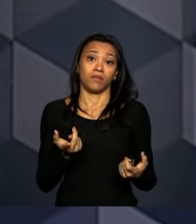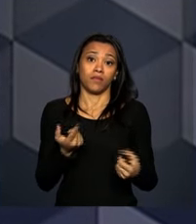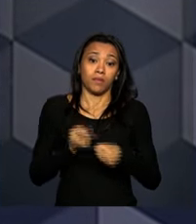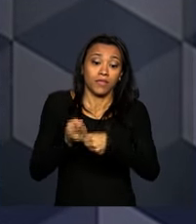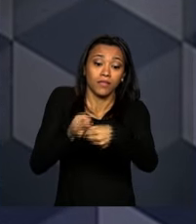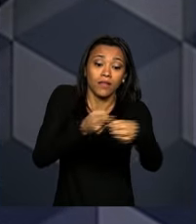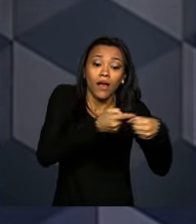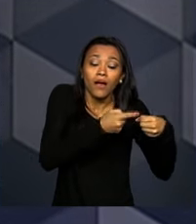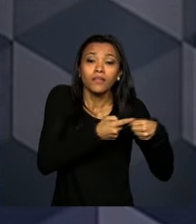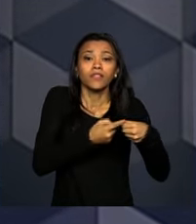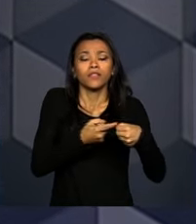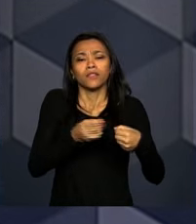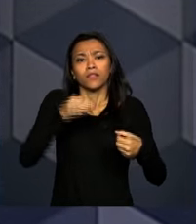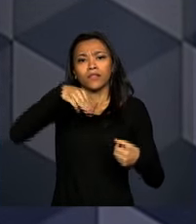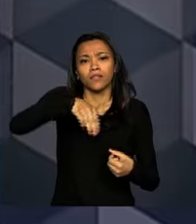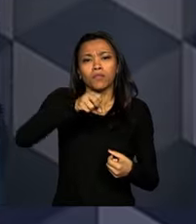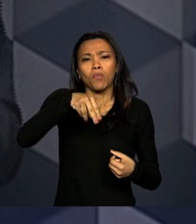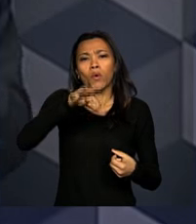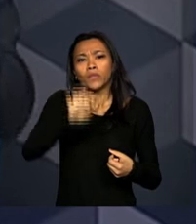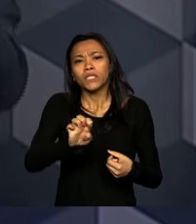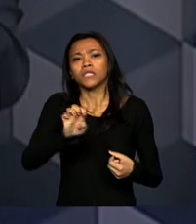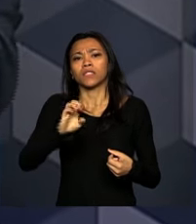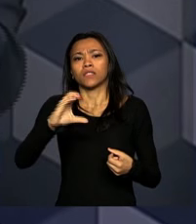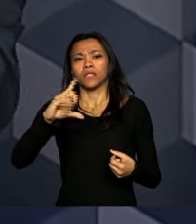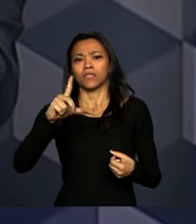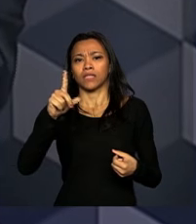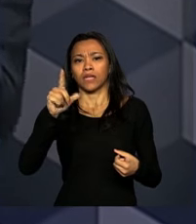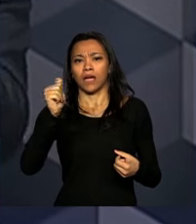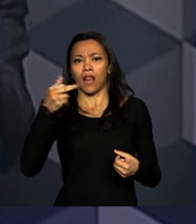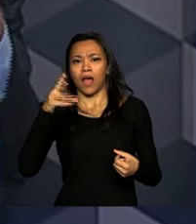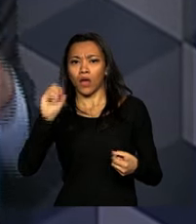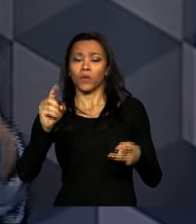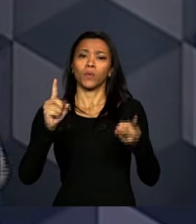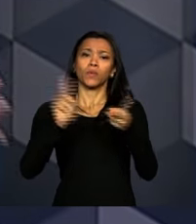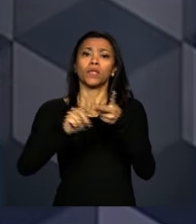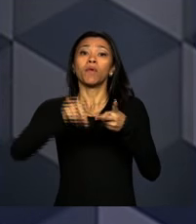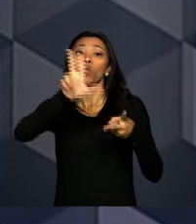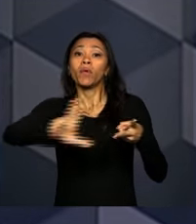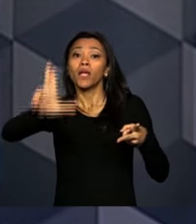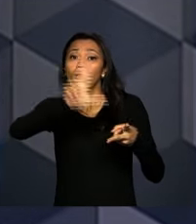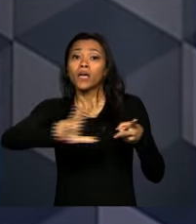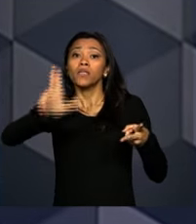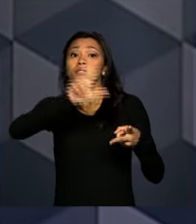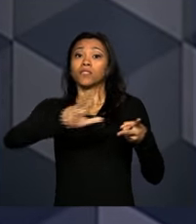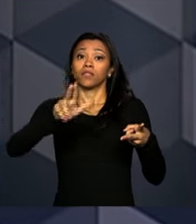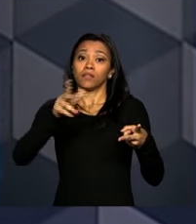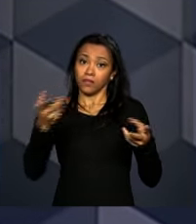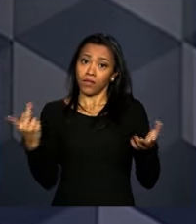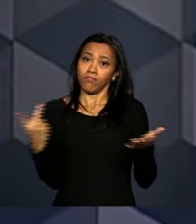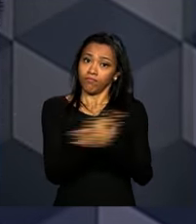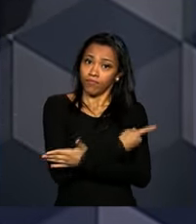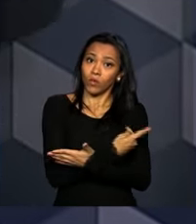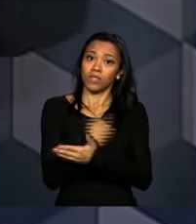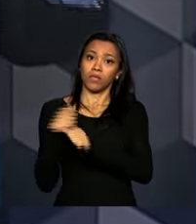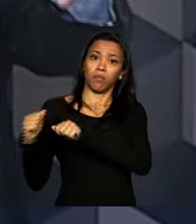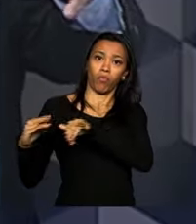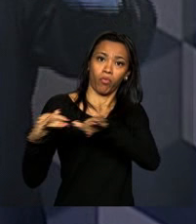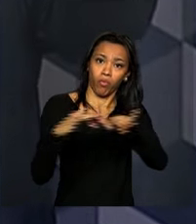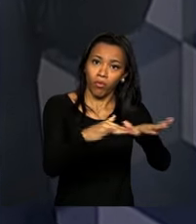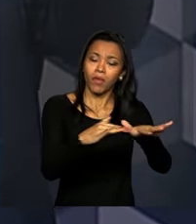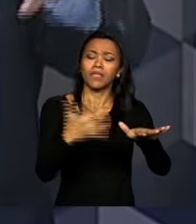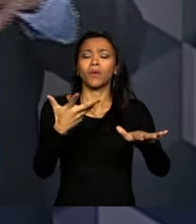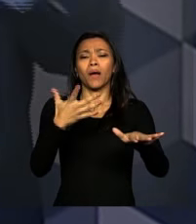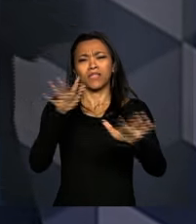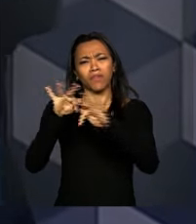era mais centrada em Montes Claros, Uberlândia, sobre o impacto ainda de fluxos migratórios no campo. Então, fixar as pessoas,